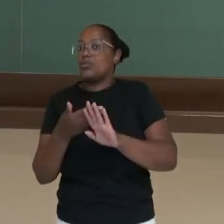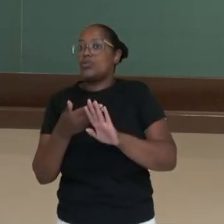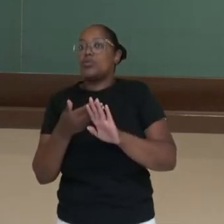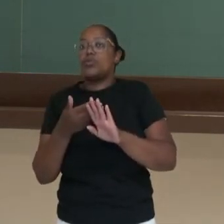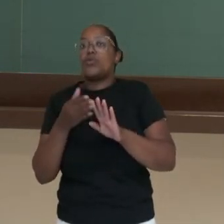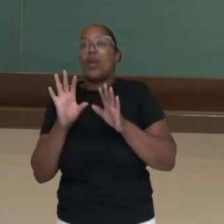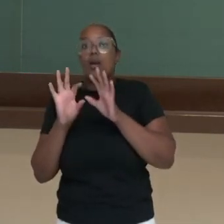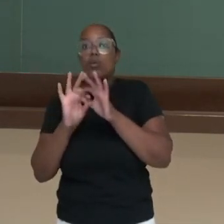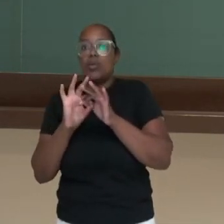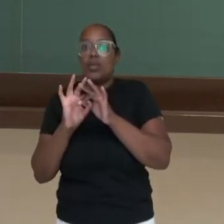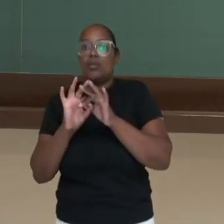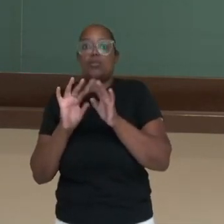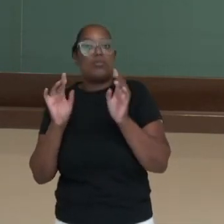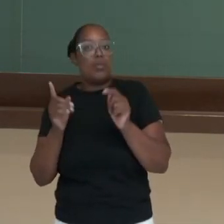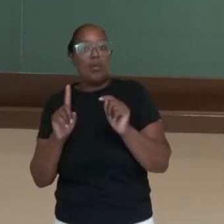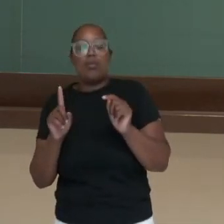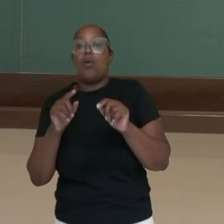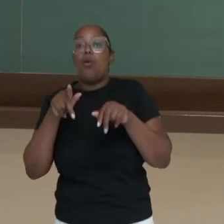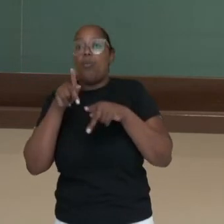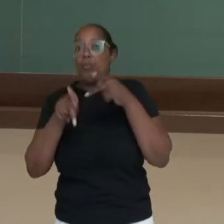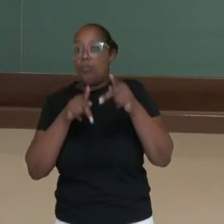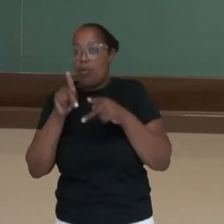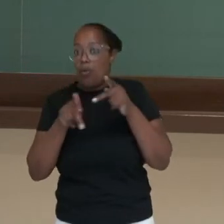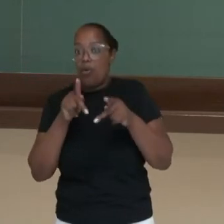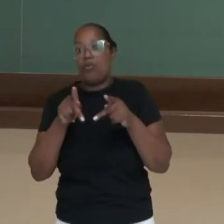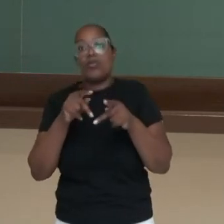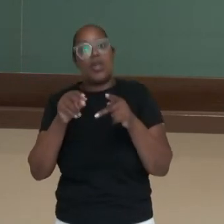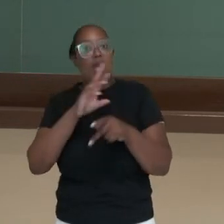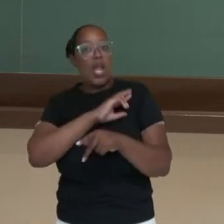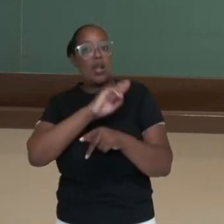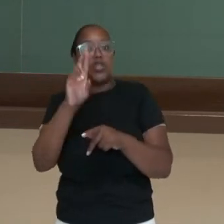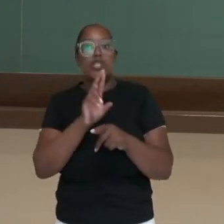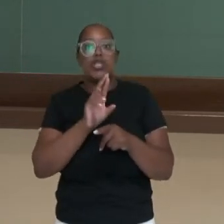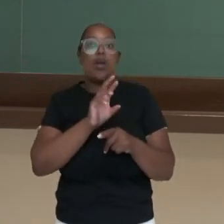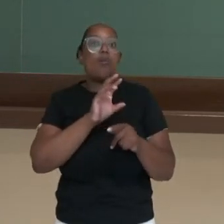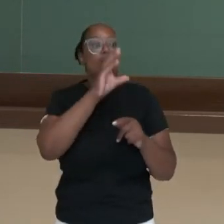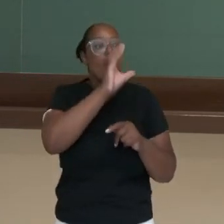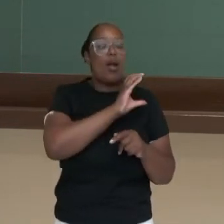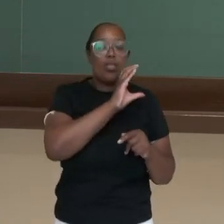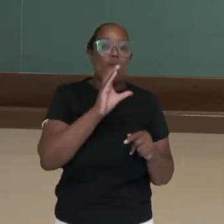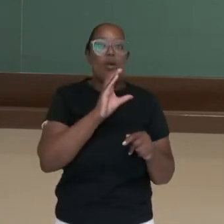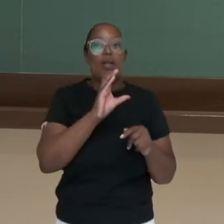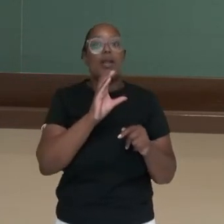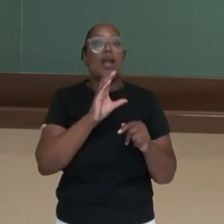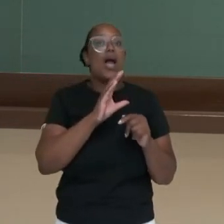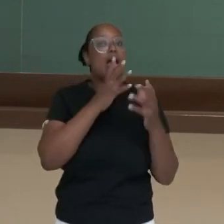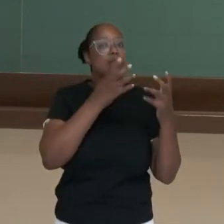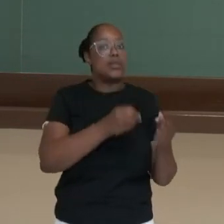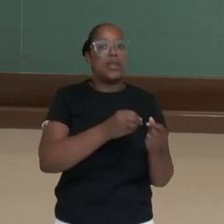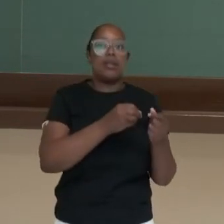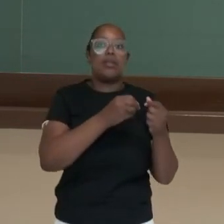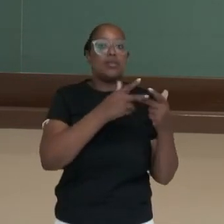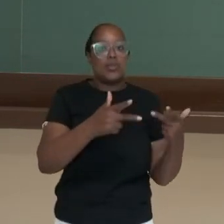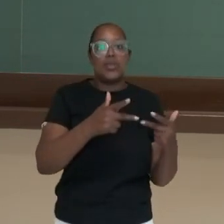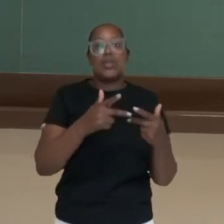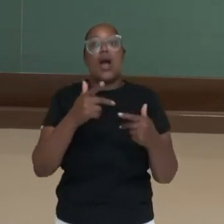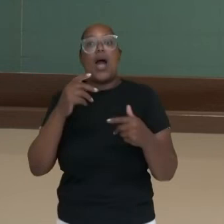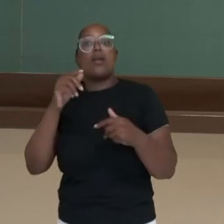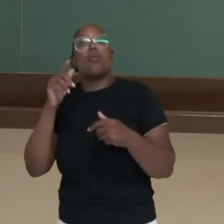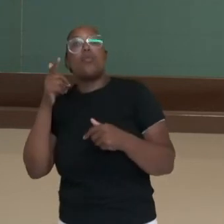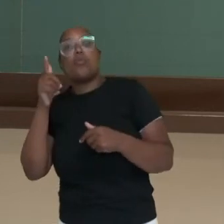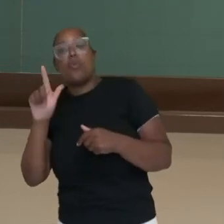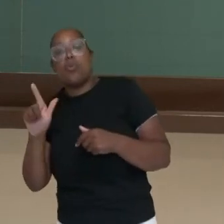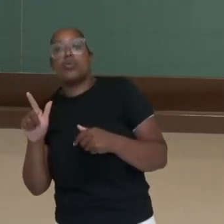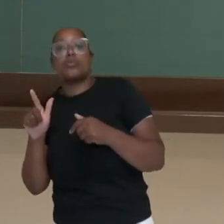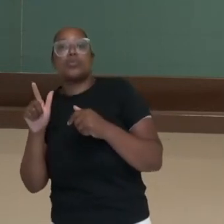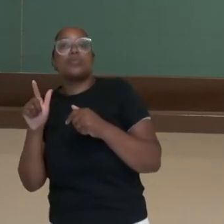tem benefícios e o outro povo de tal religião não tem. Então, dentro da nossa Constituição, eles já estão pensando nisso.